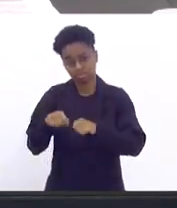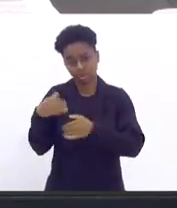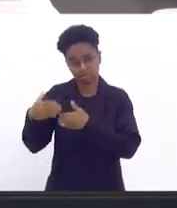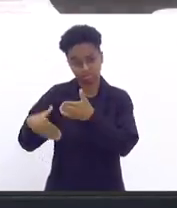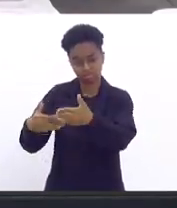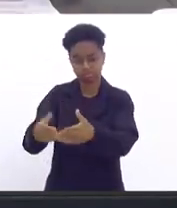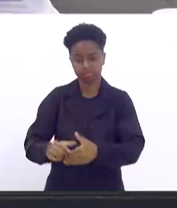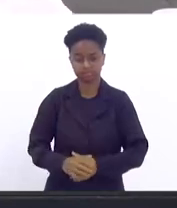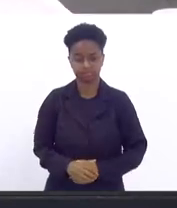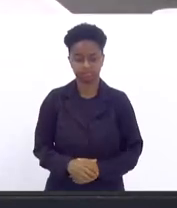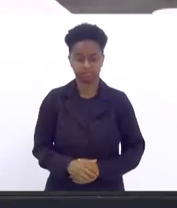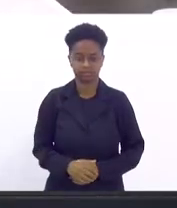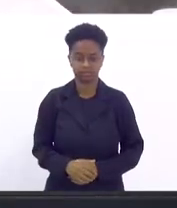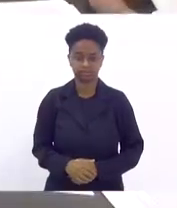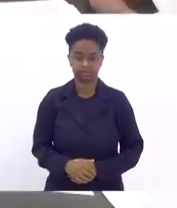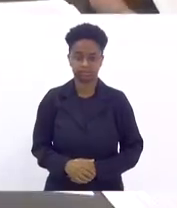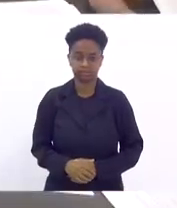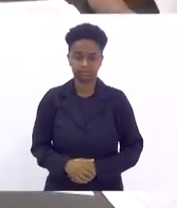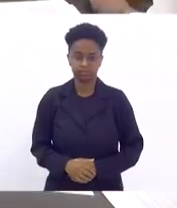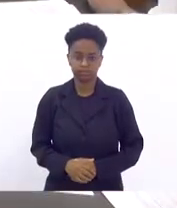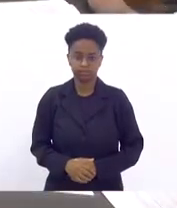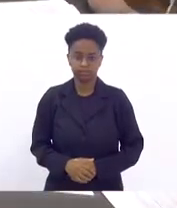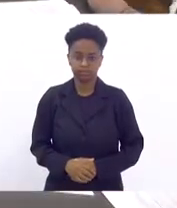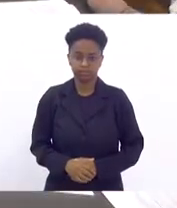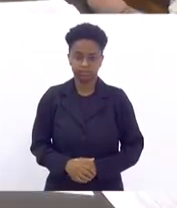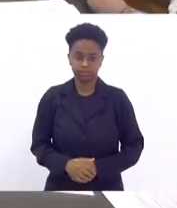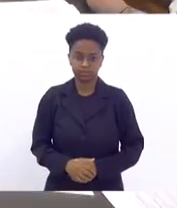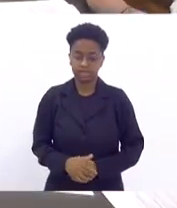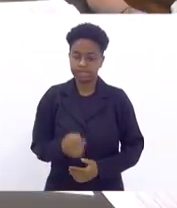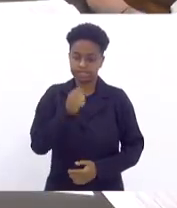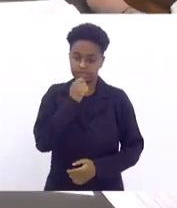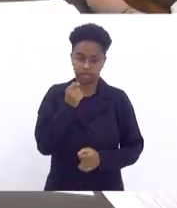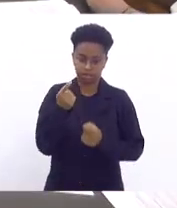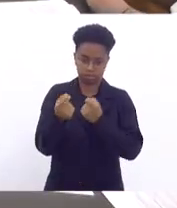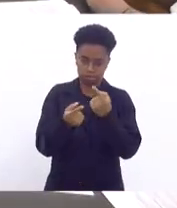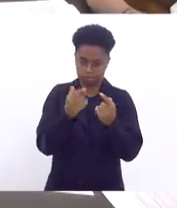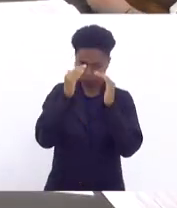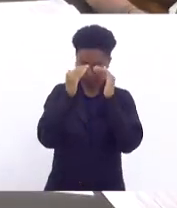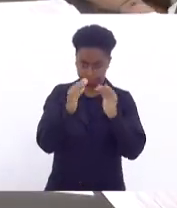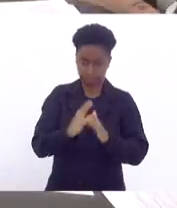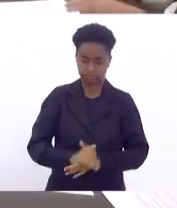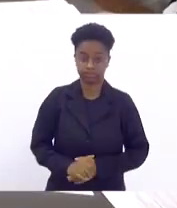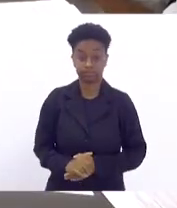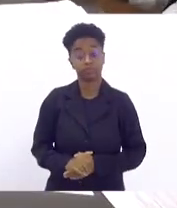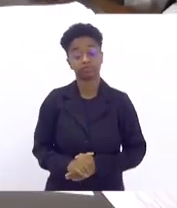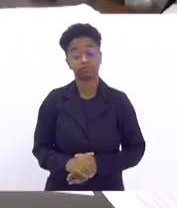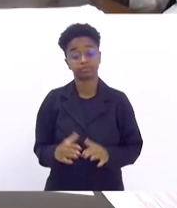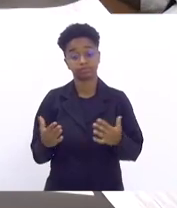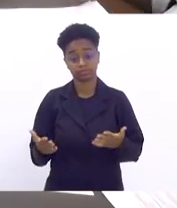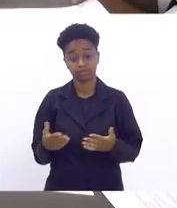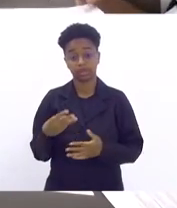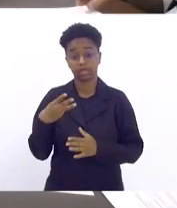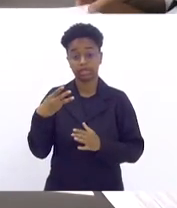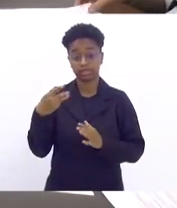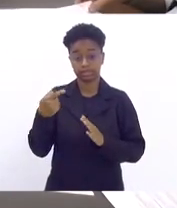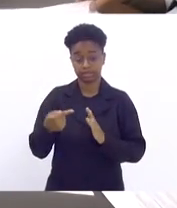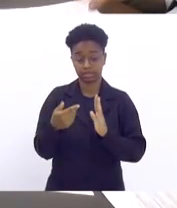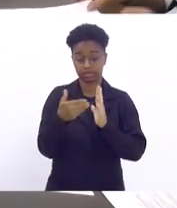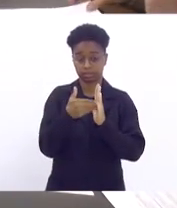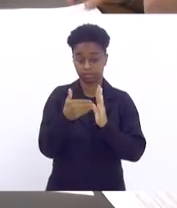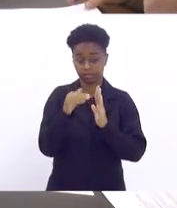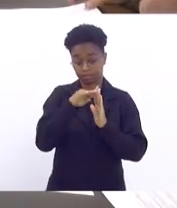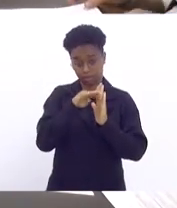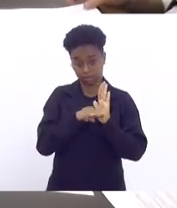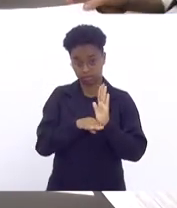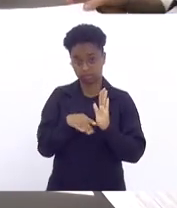caminhar sem ser casoista vamos em frente 37 da pauta deputada